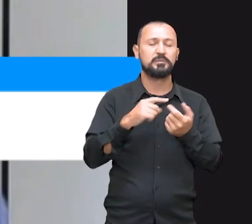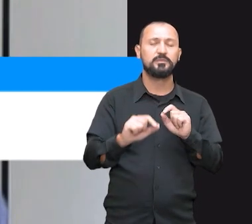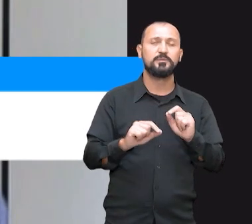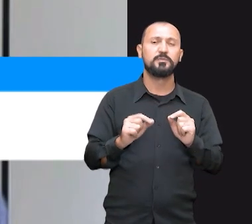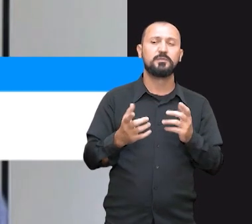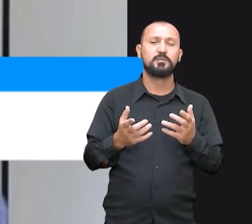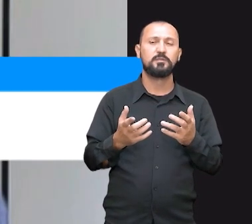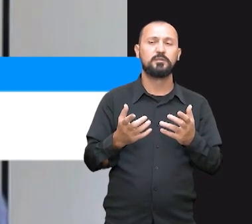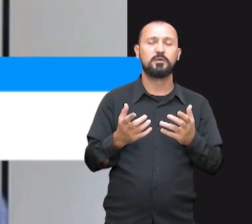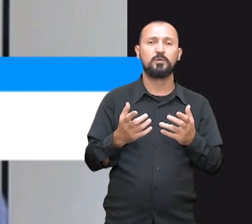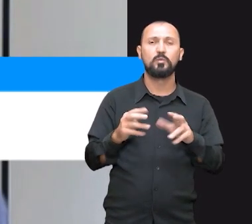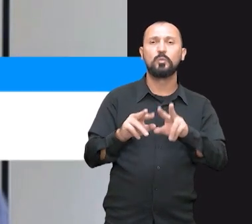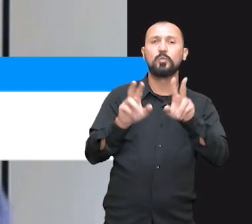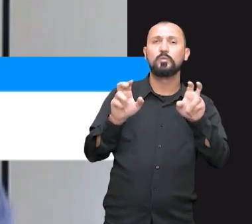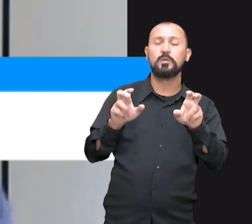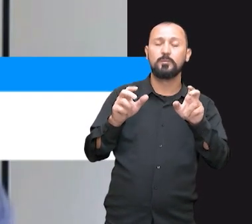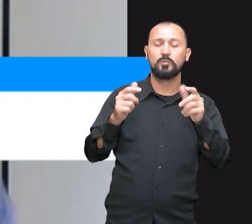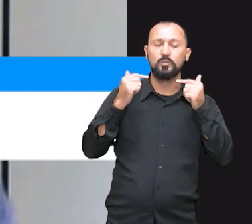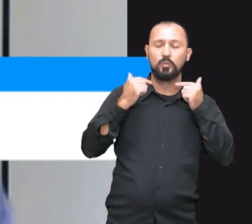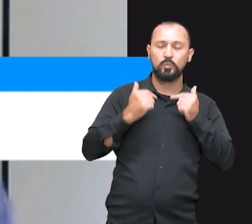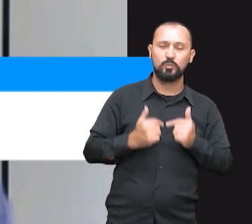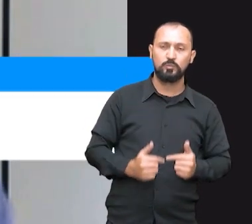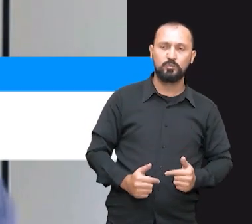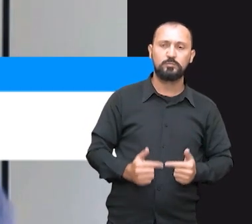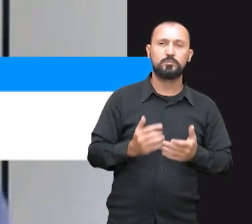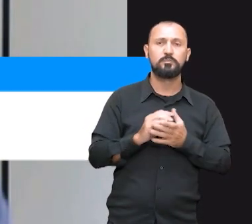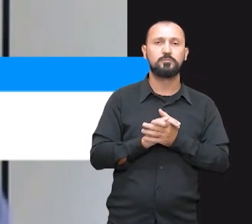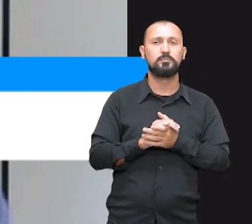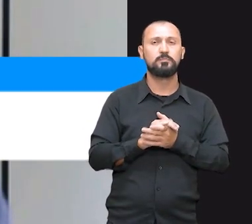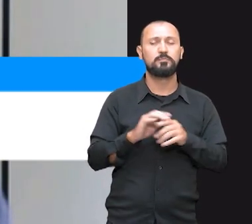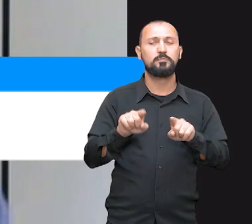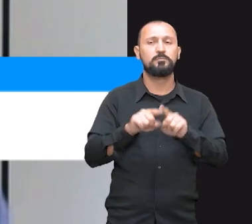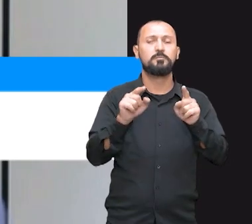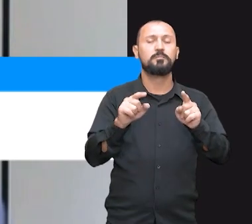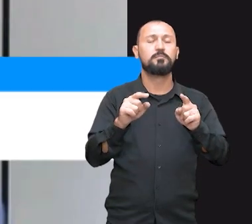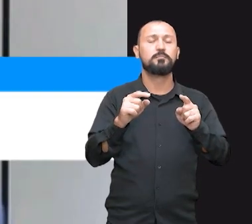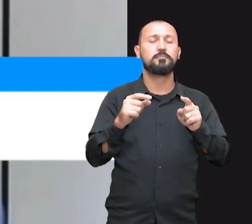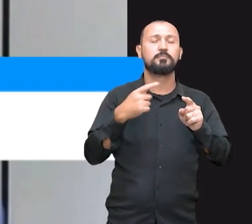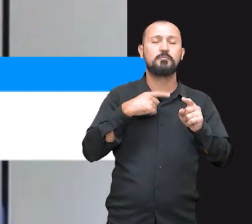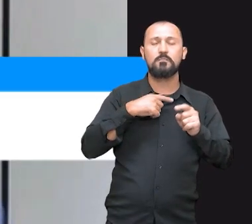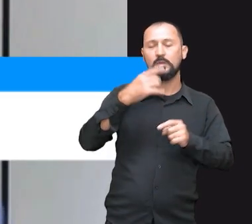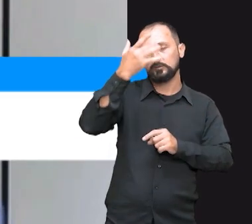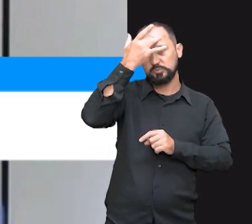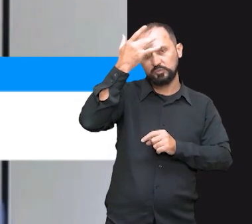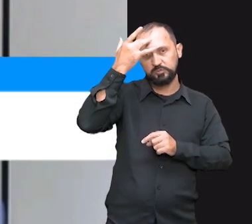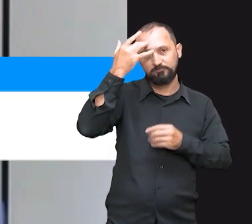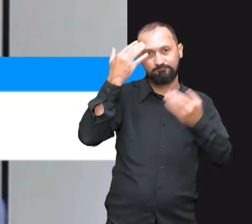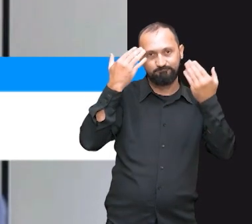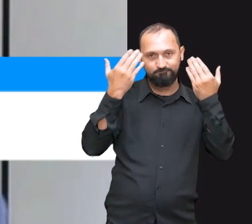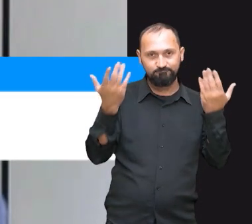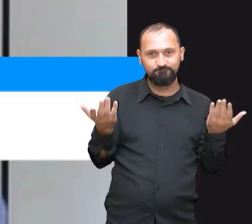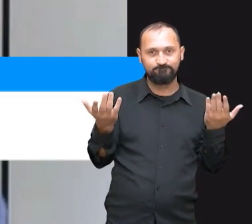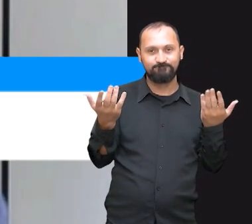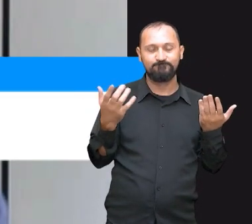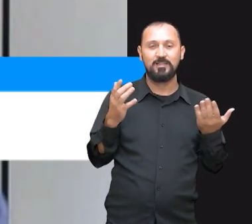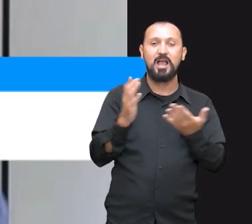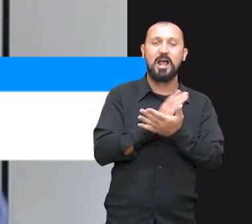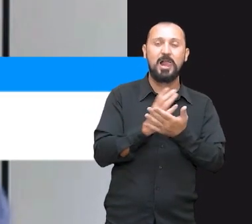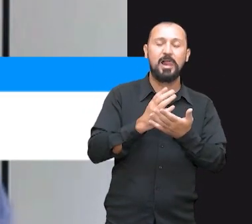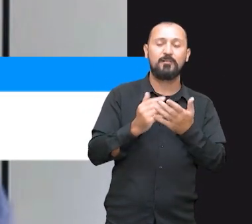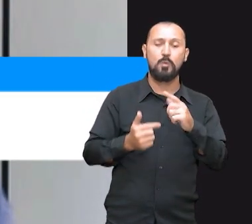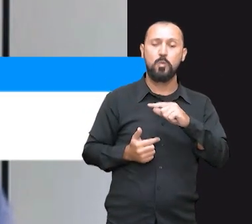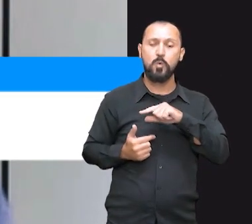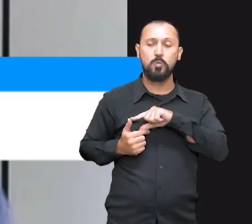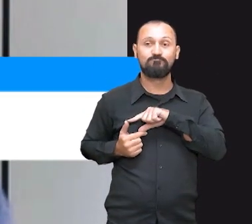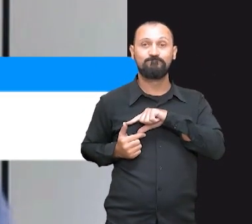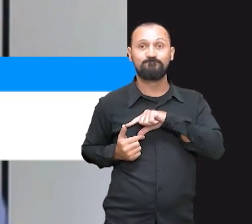relação à questão física das pessoas, mas principalmente em relação à saúde mental. O fato das